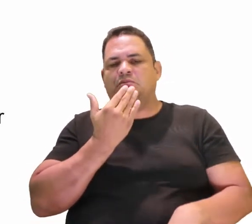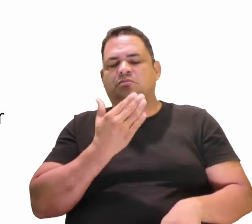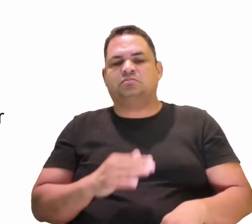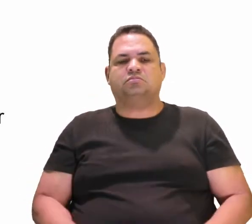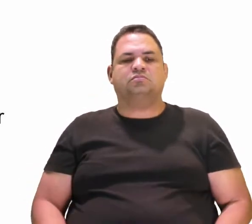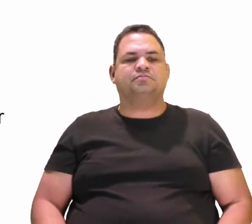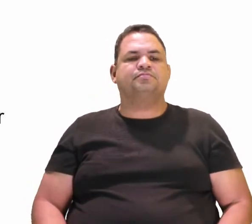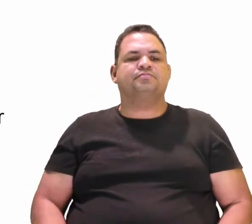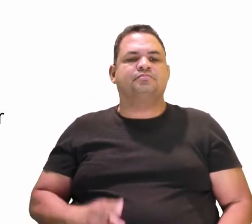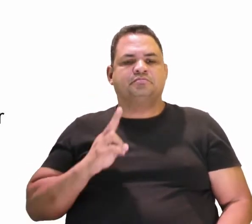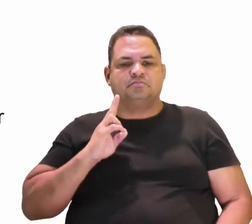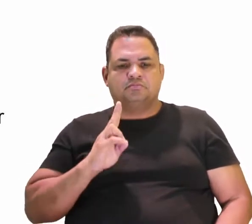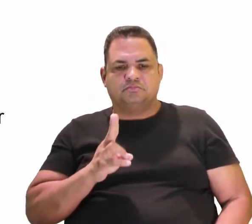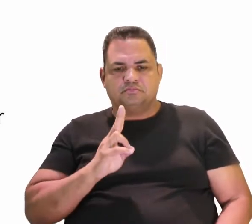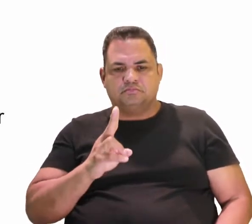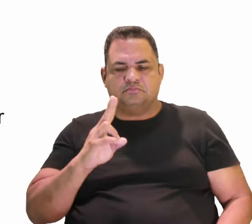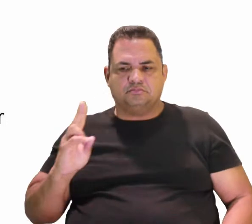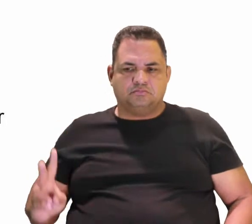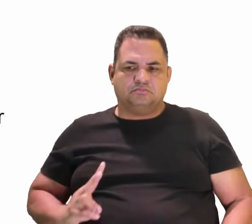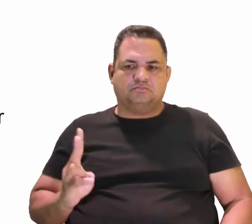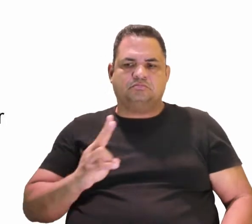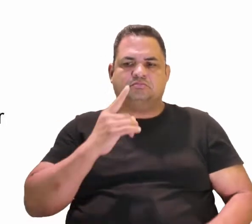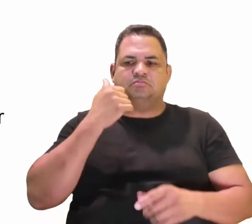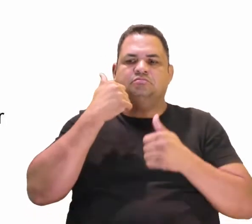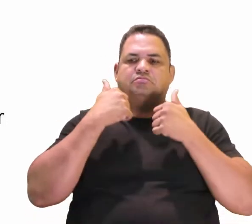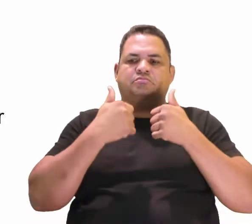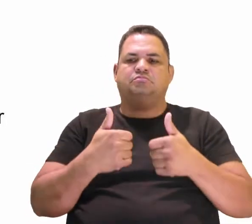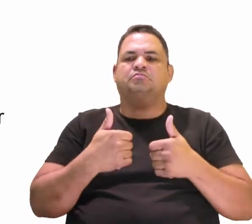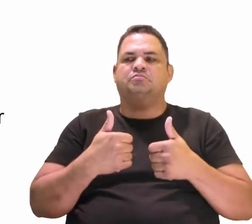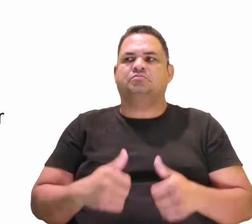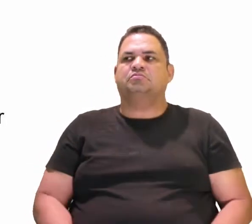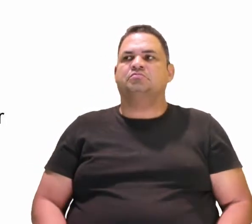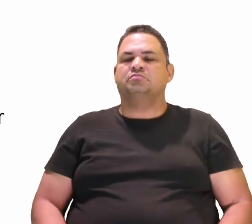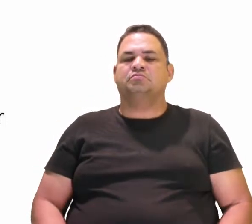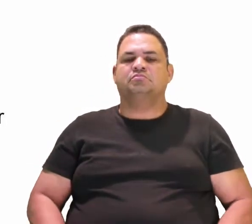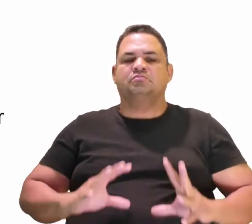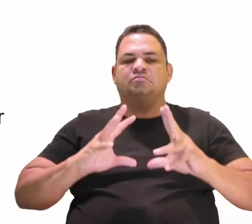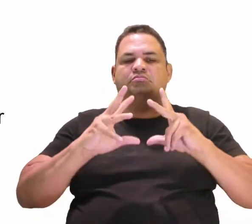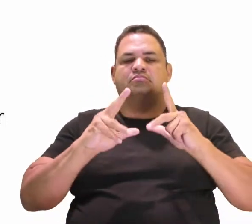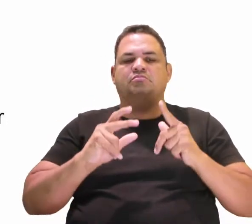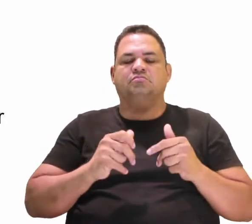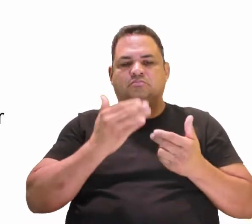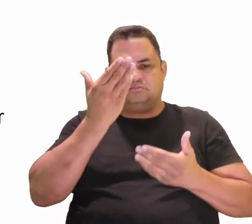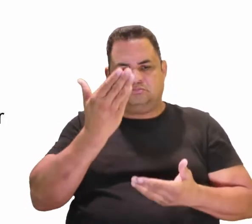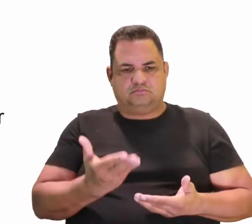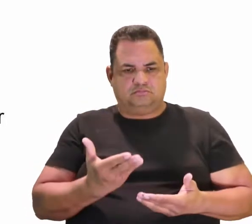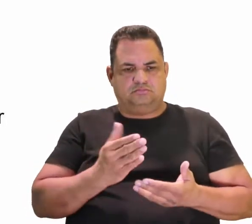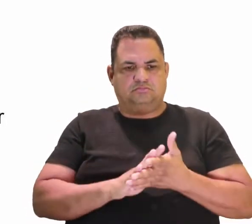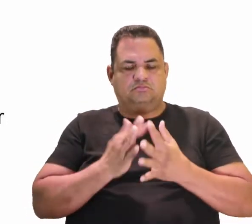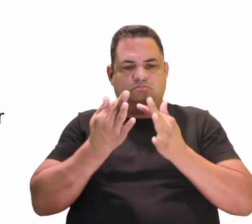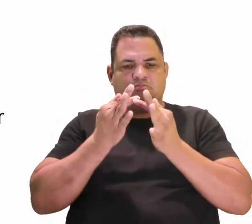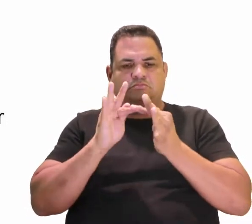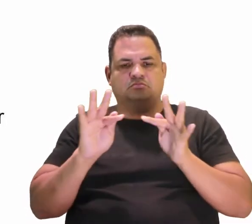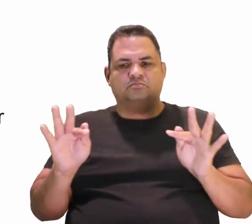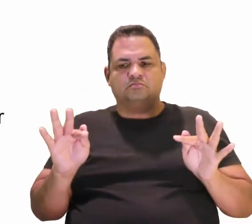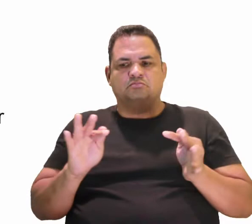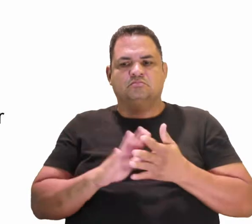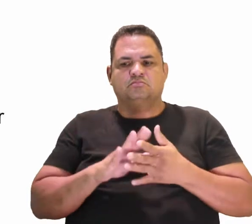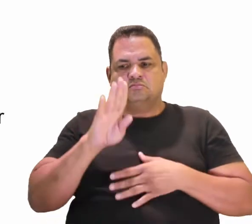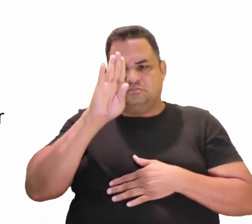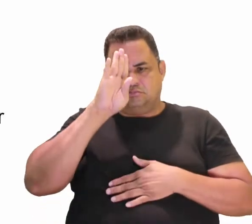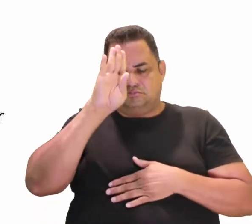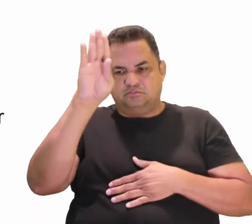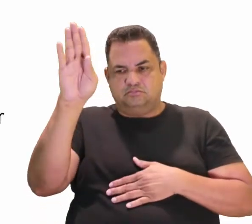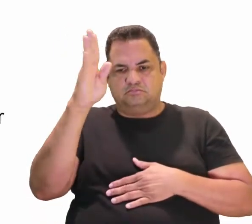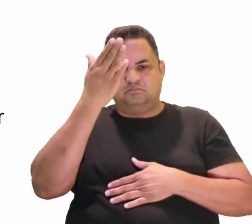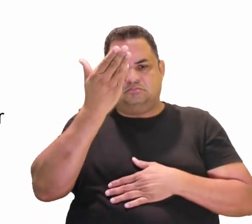positive, manter os seus valores de forma positiva. Todas essas nossas frases, e